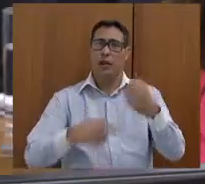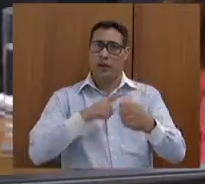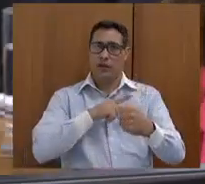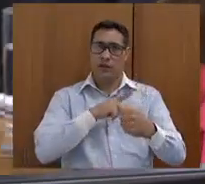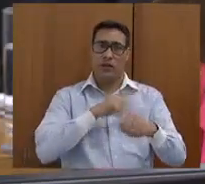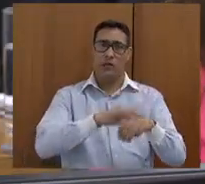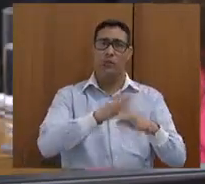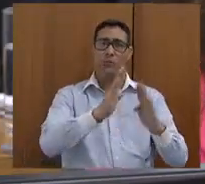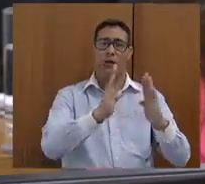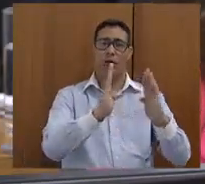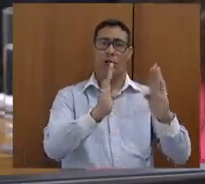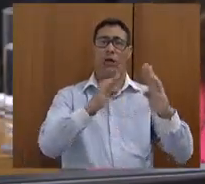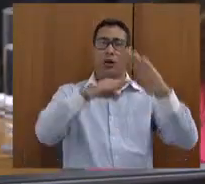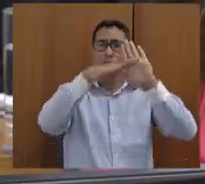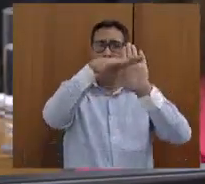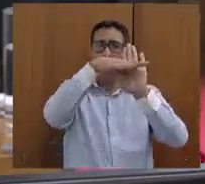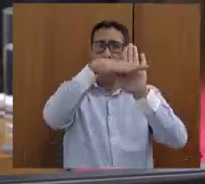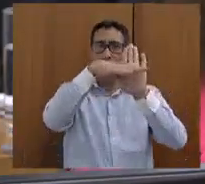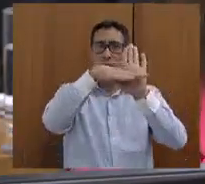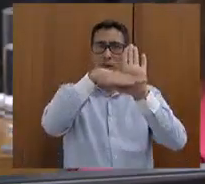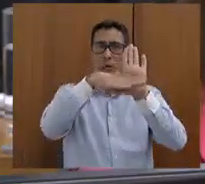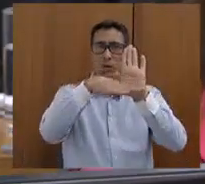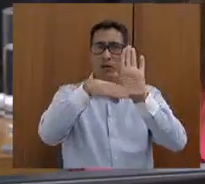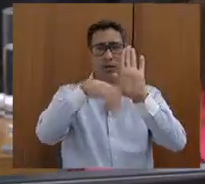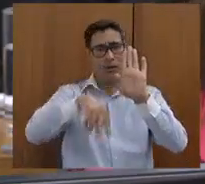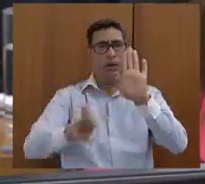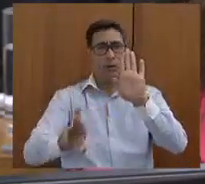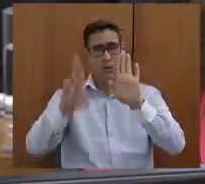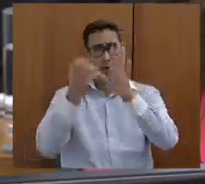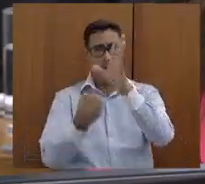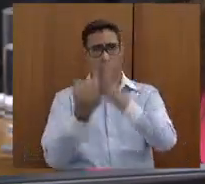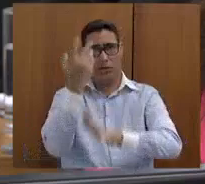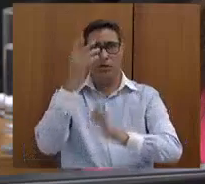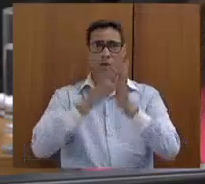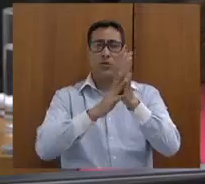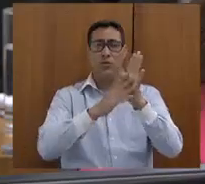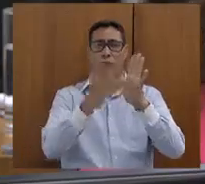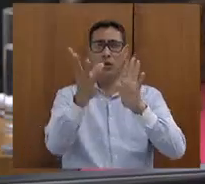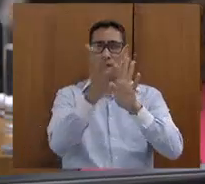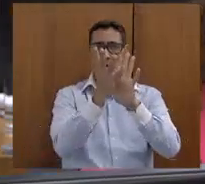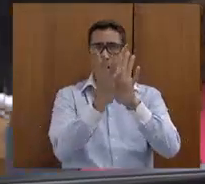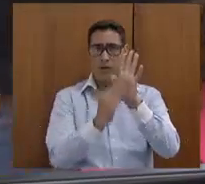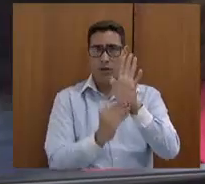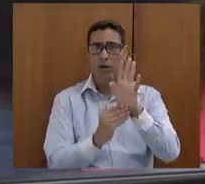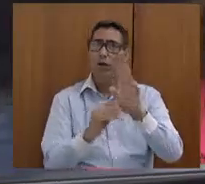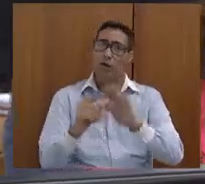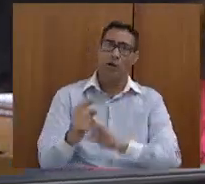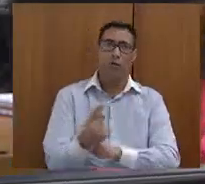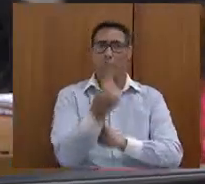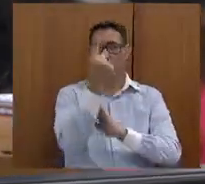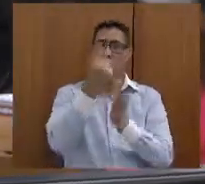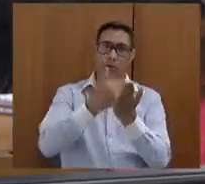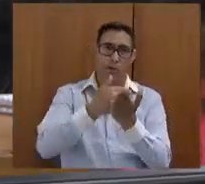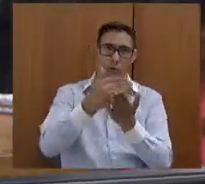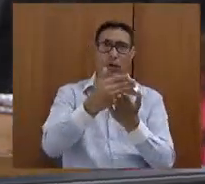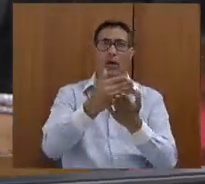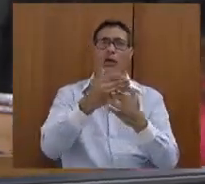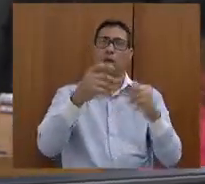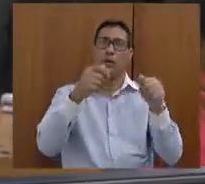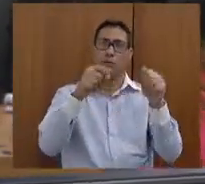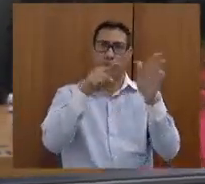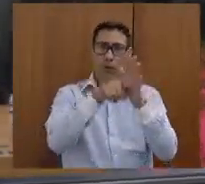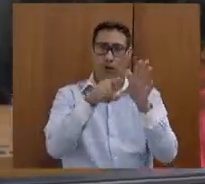prévia estabelecida pela casa de inscrição os que começam a fazer seus questionamentos são